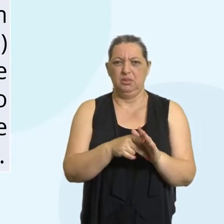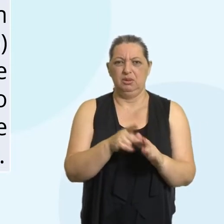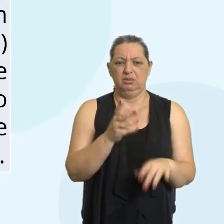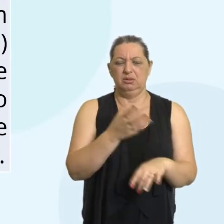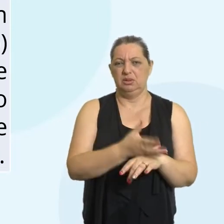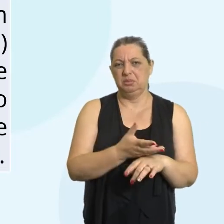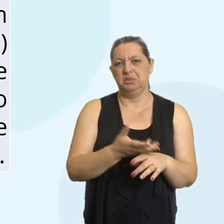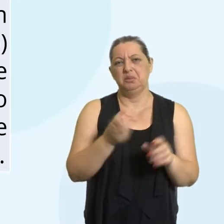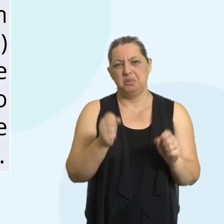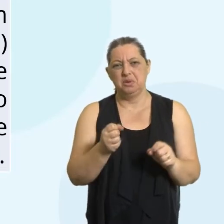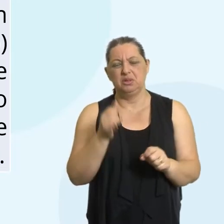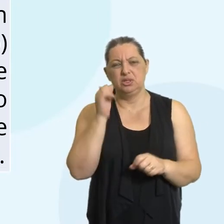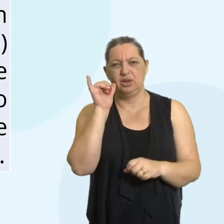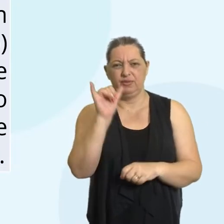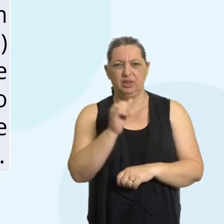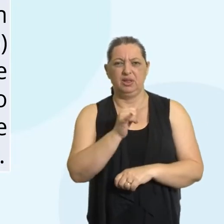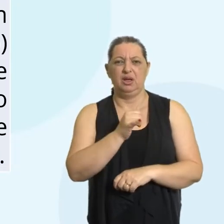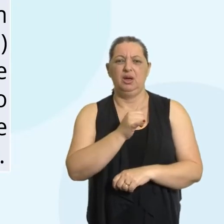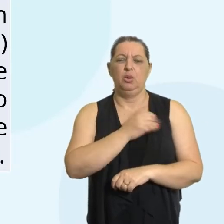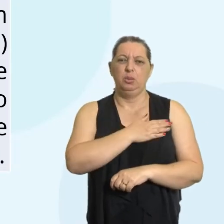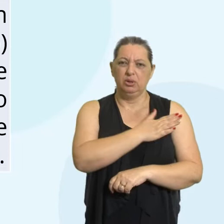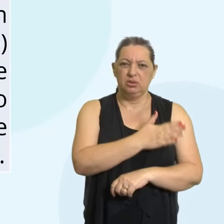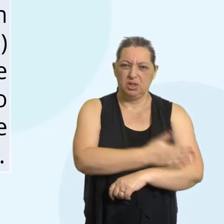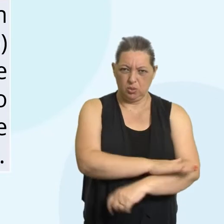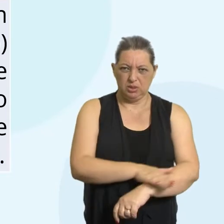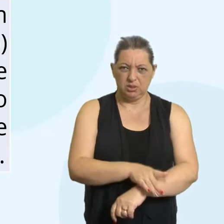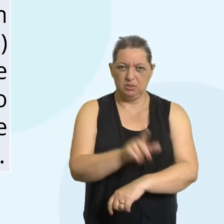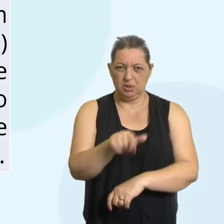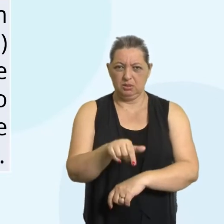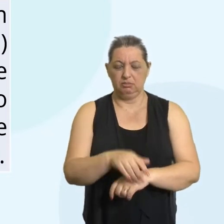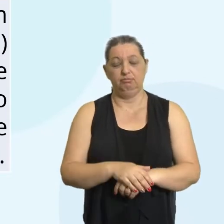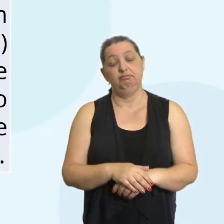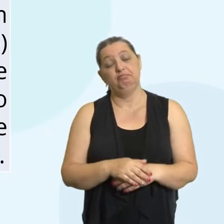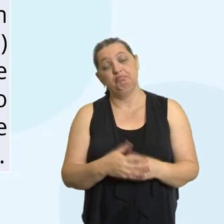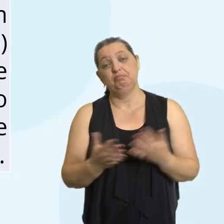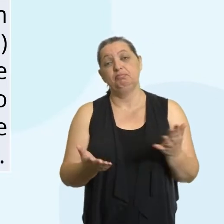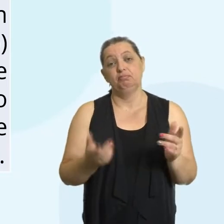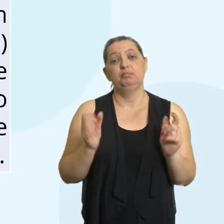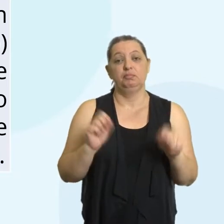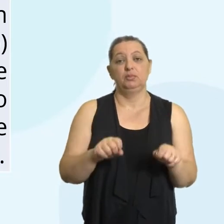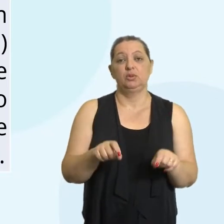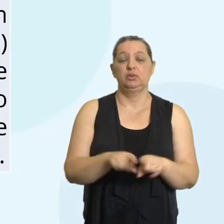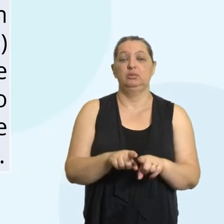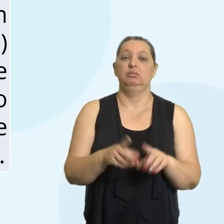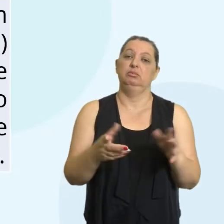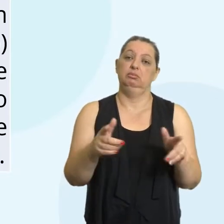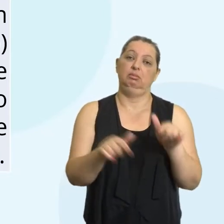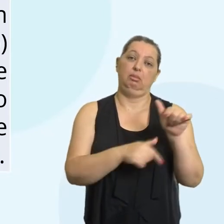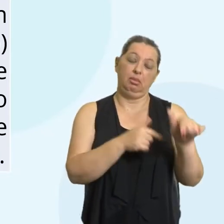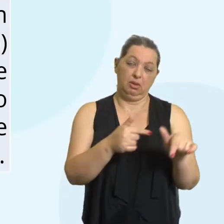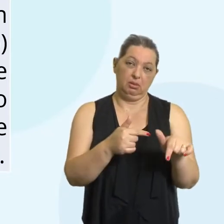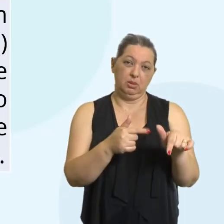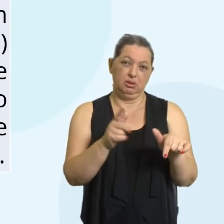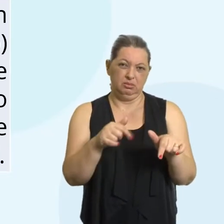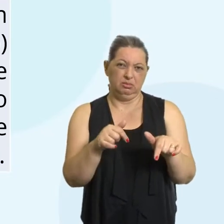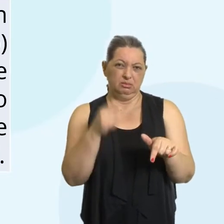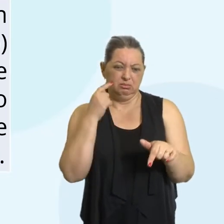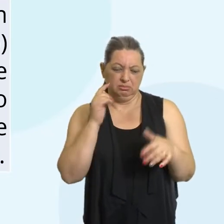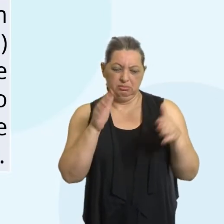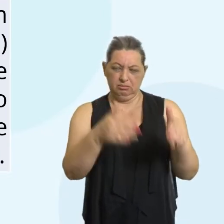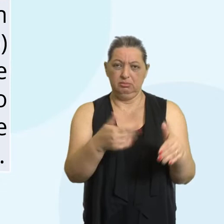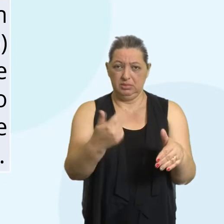pode ser pode ser A grande questão é a gente precisa ter a trilha de racista para trabalhar o aceso